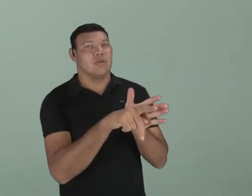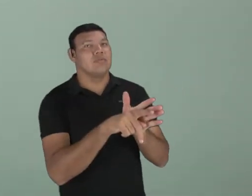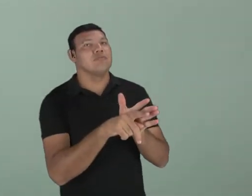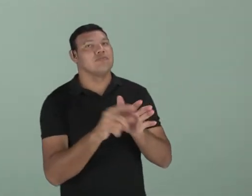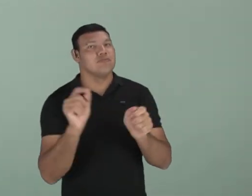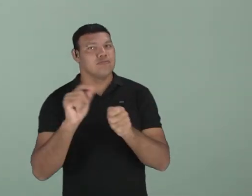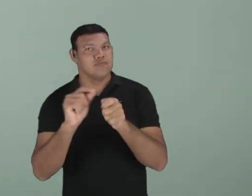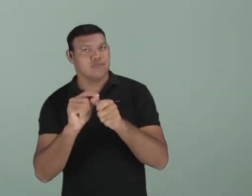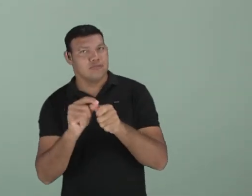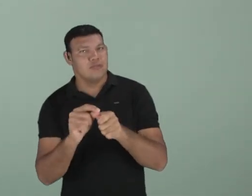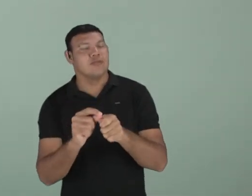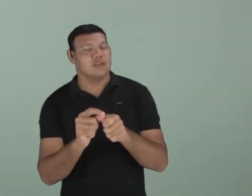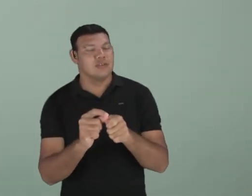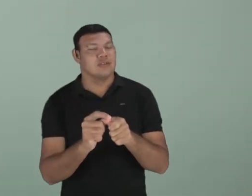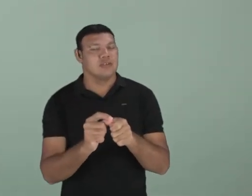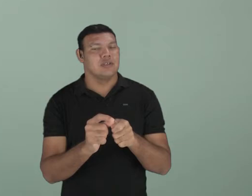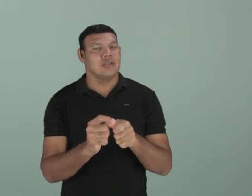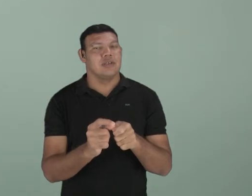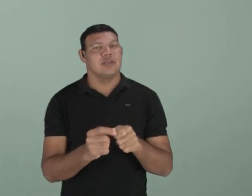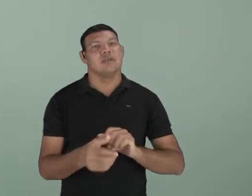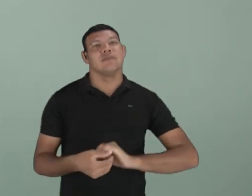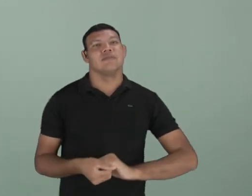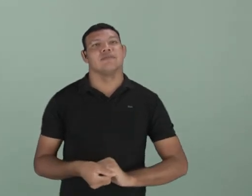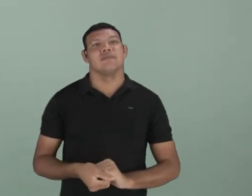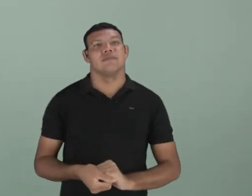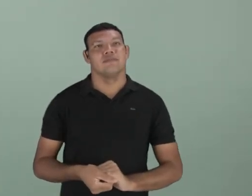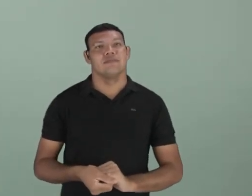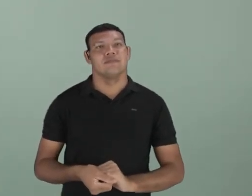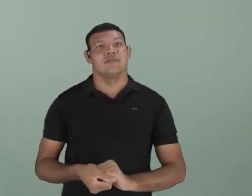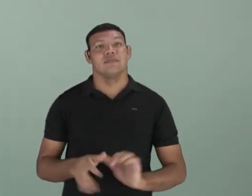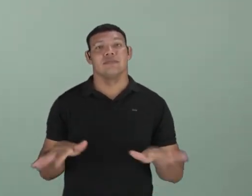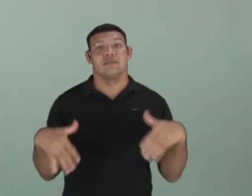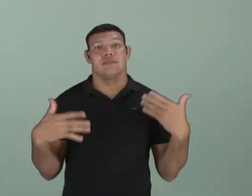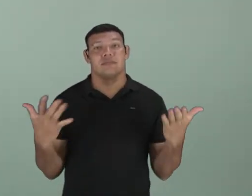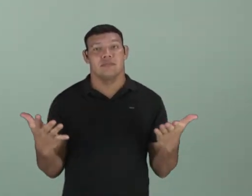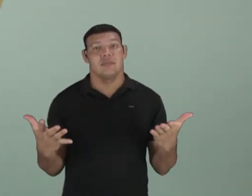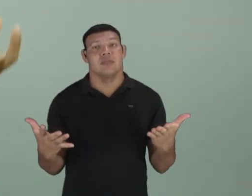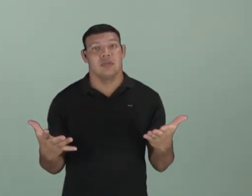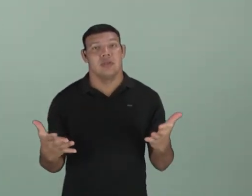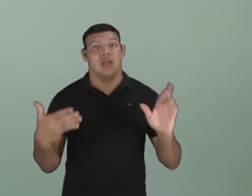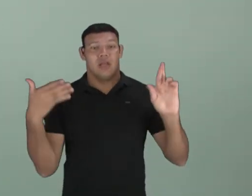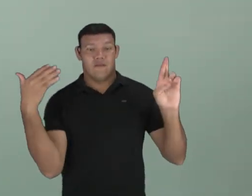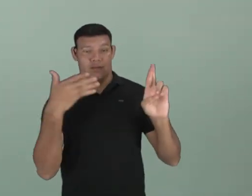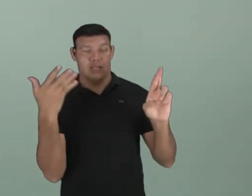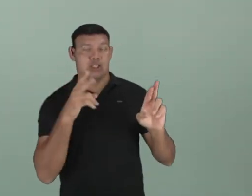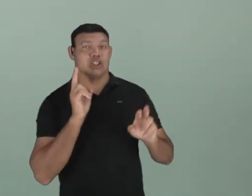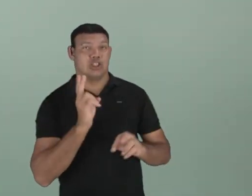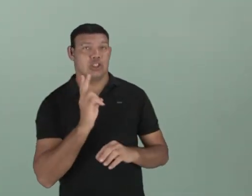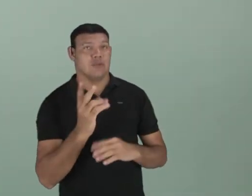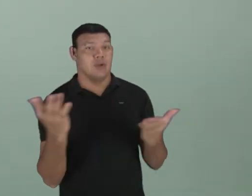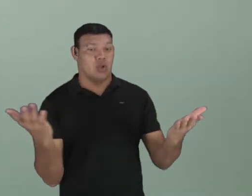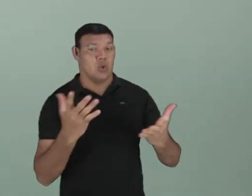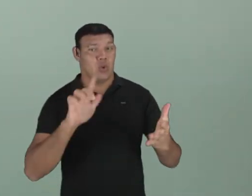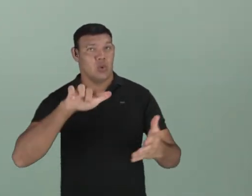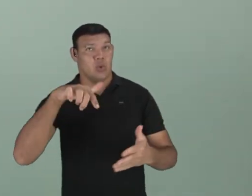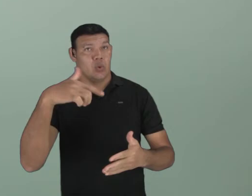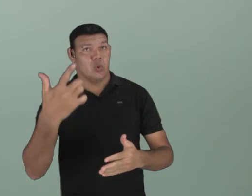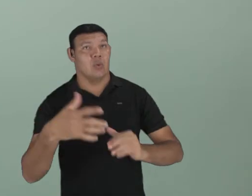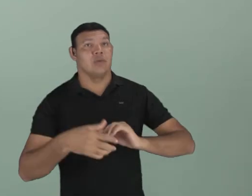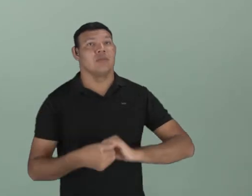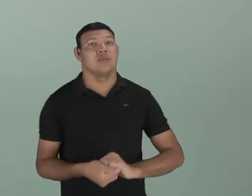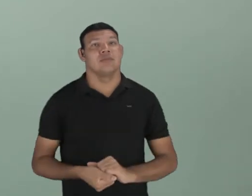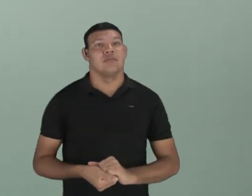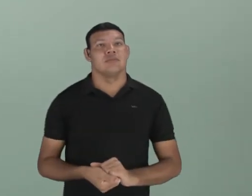ou a alguém, ok? E aí, nós vamos ter outro operador aí. Operadores